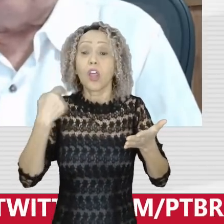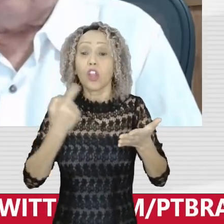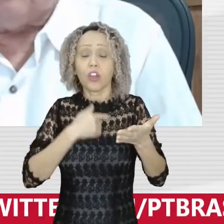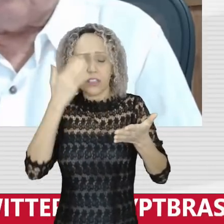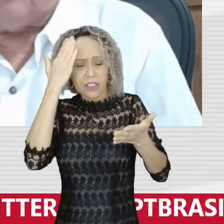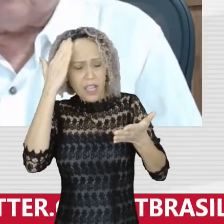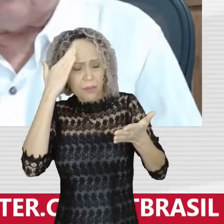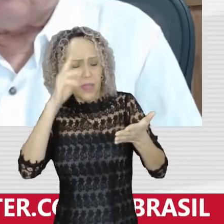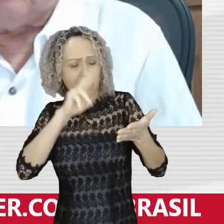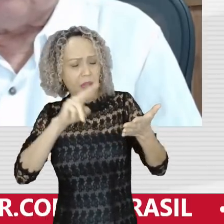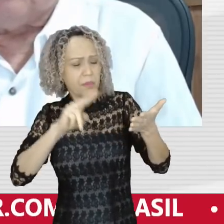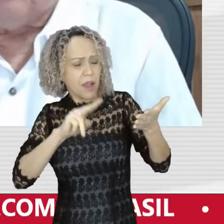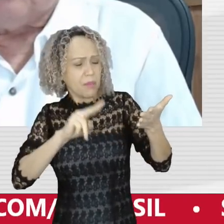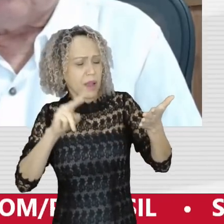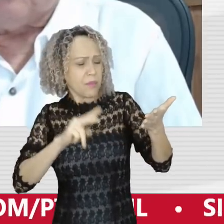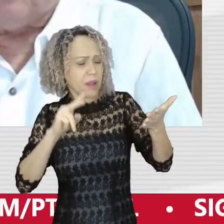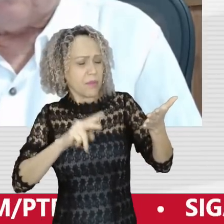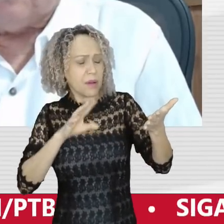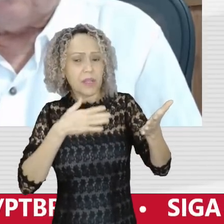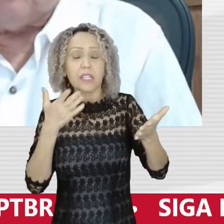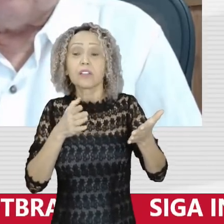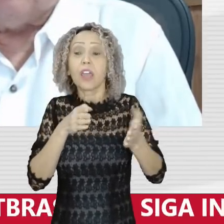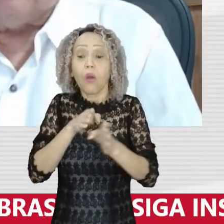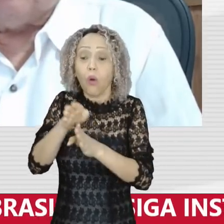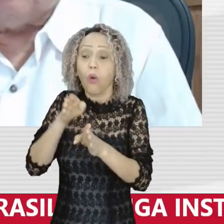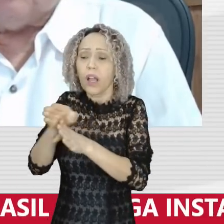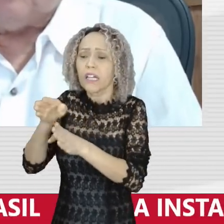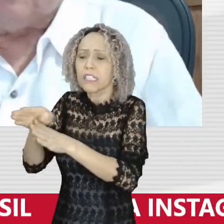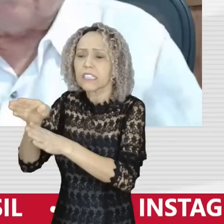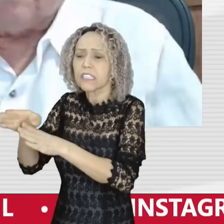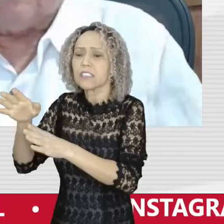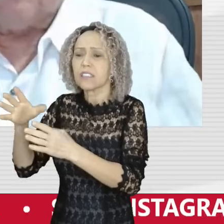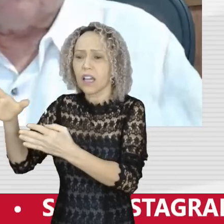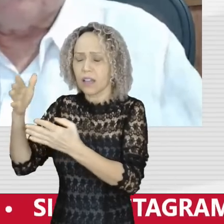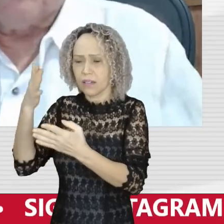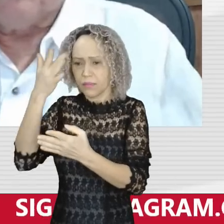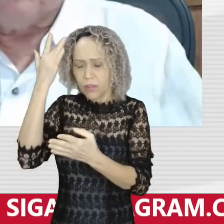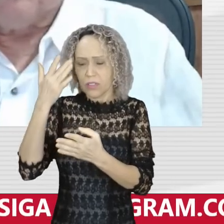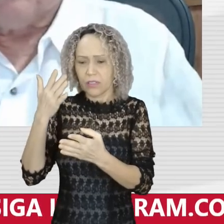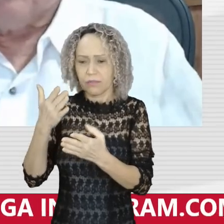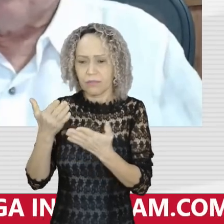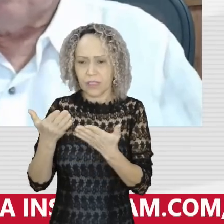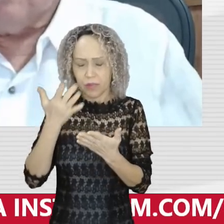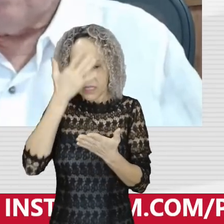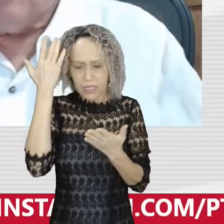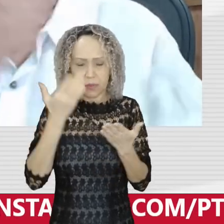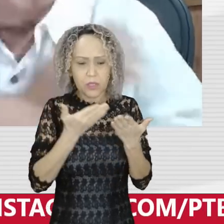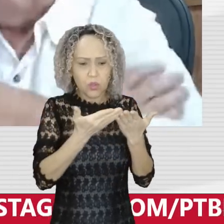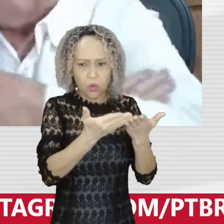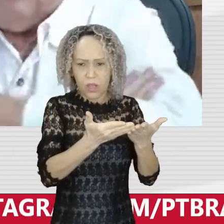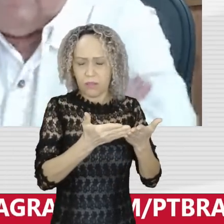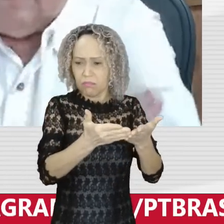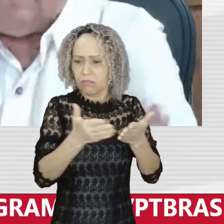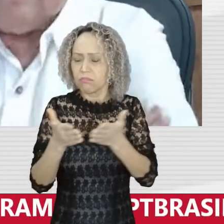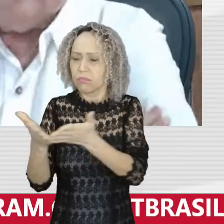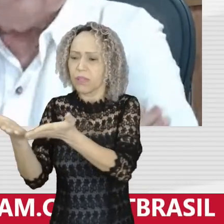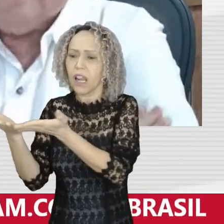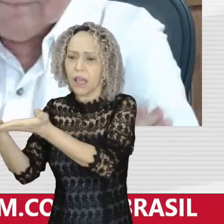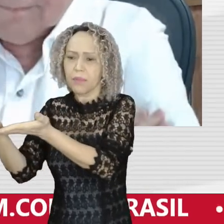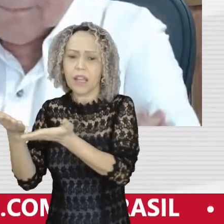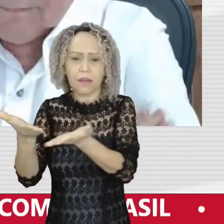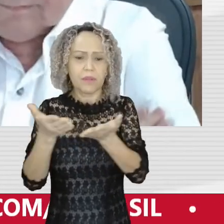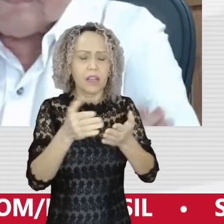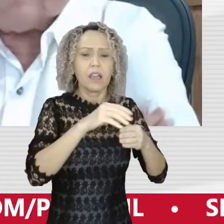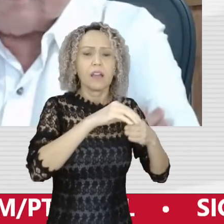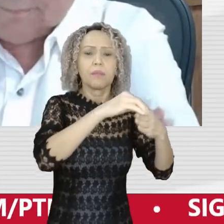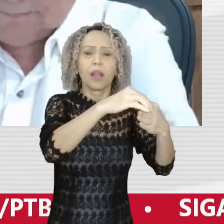falar. Nós temos equipes organizadas, primeiro, como eu disse, tem um pessoal que cuida lá da esplanada do